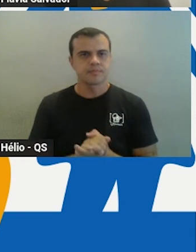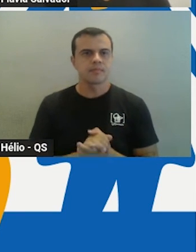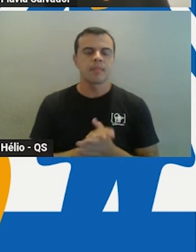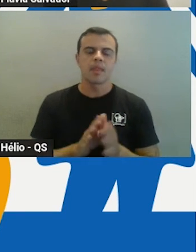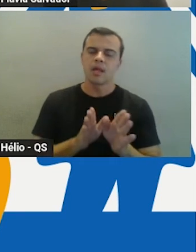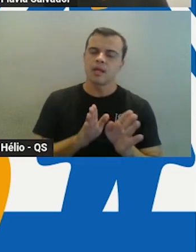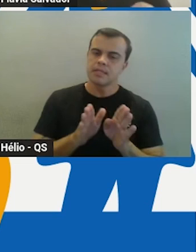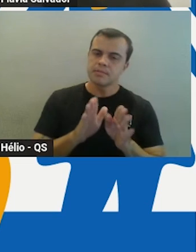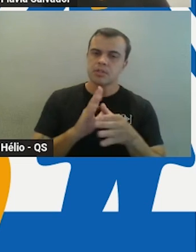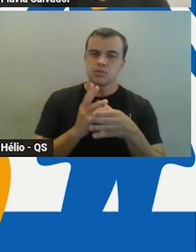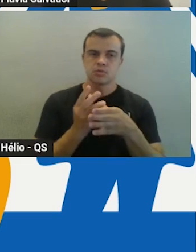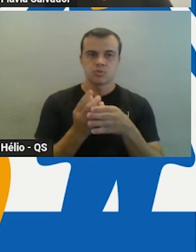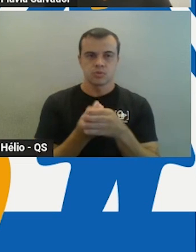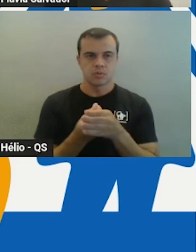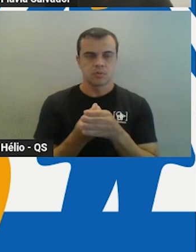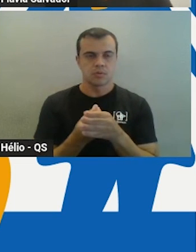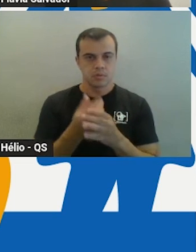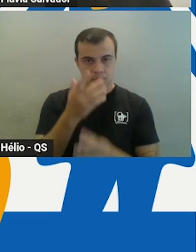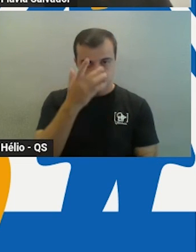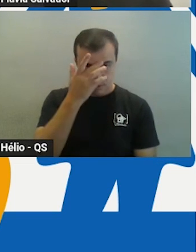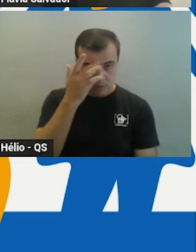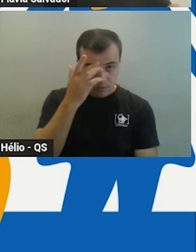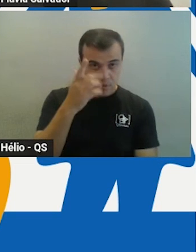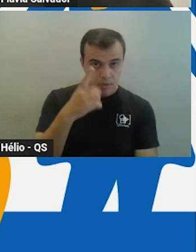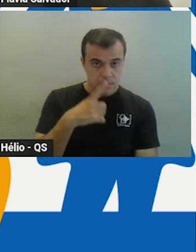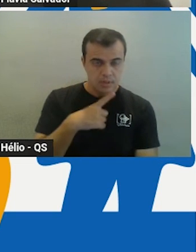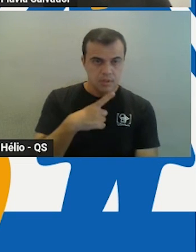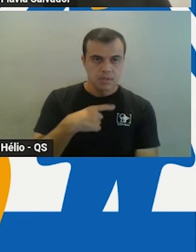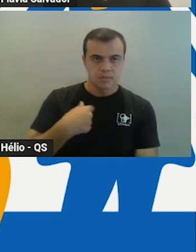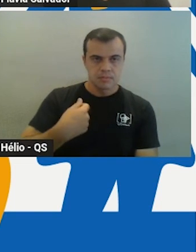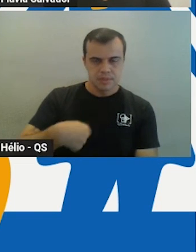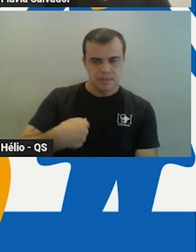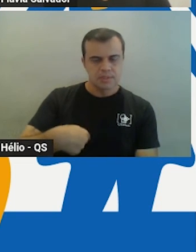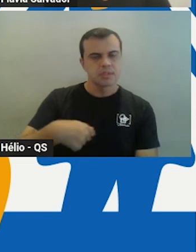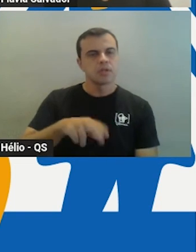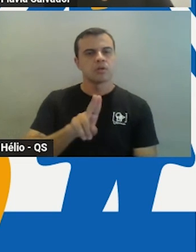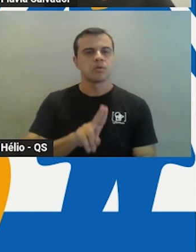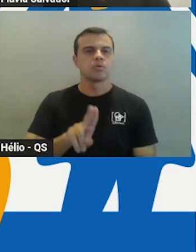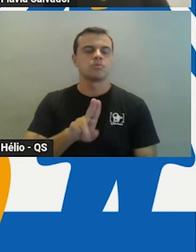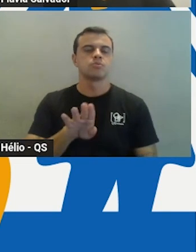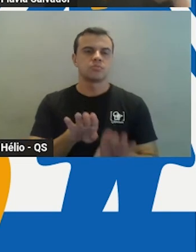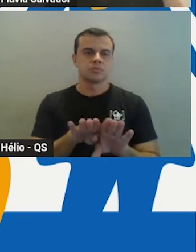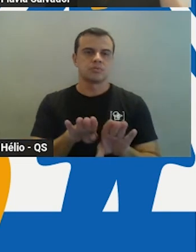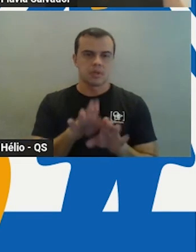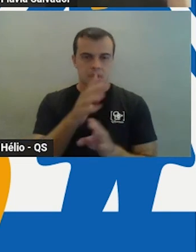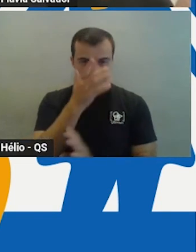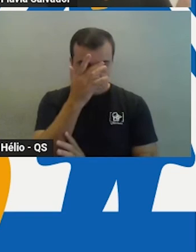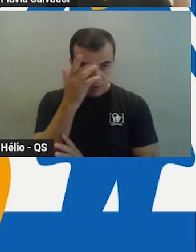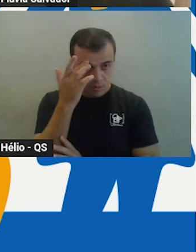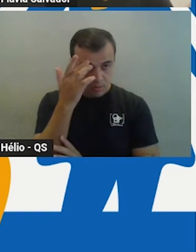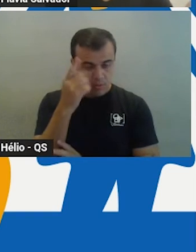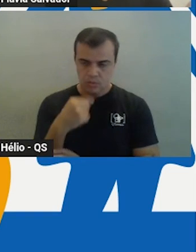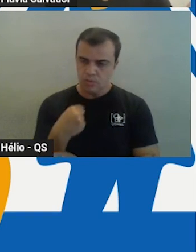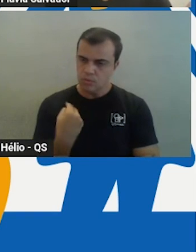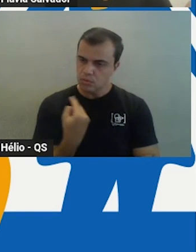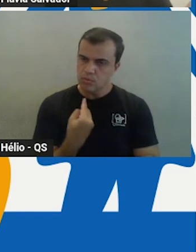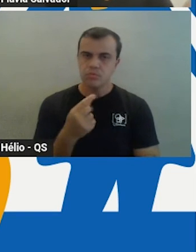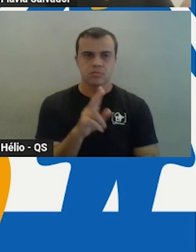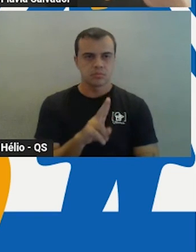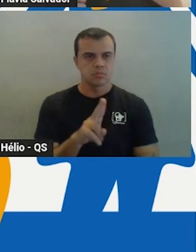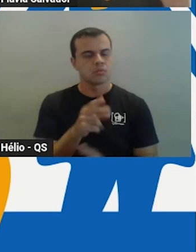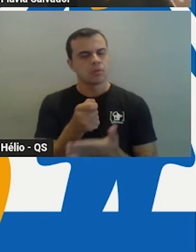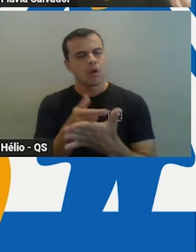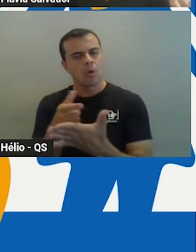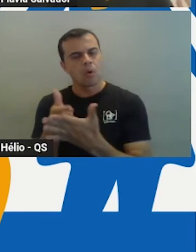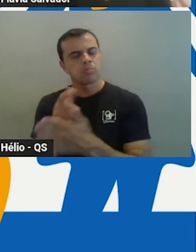acessibilidade à inclusão, mas é uma pessoa que também tem necessidades de consumo. São pessoas que, como nós, consomem, né?